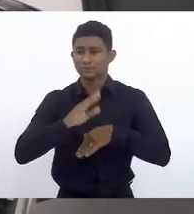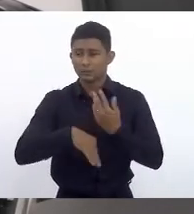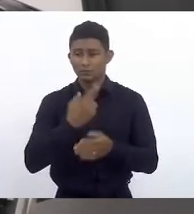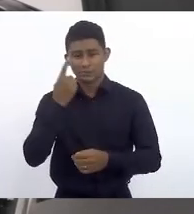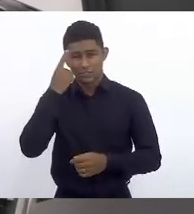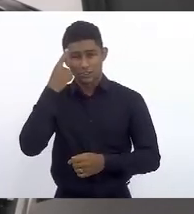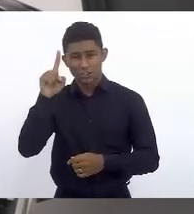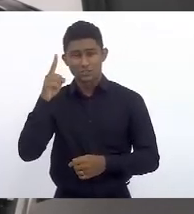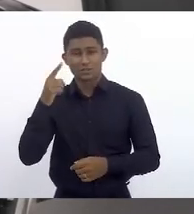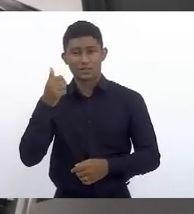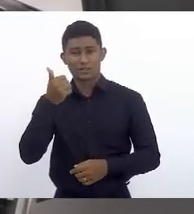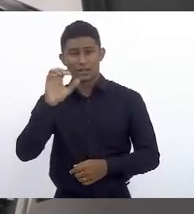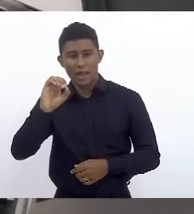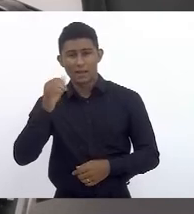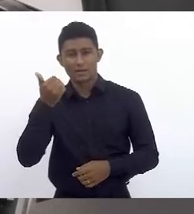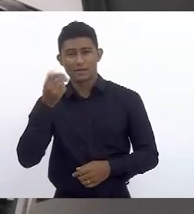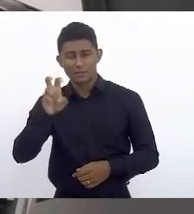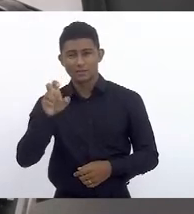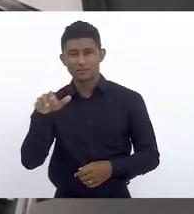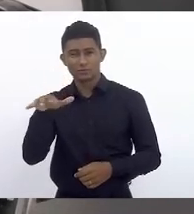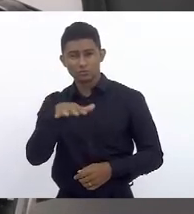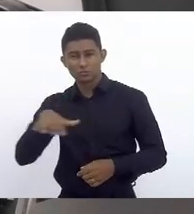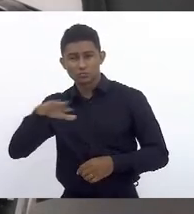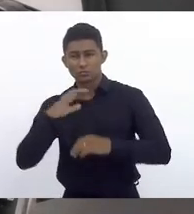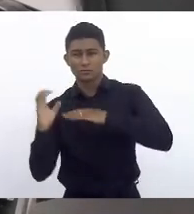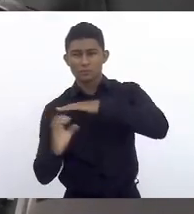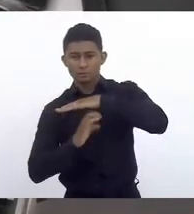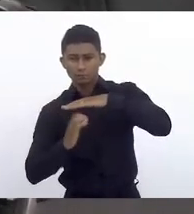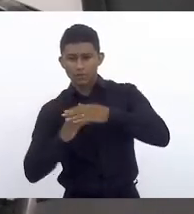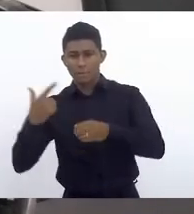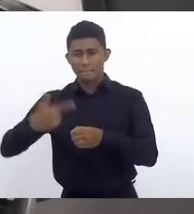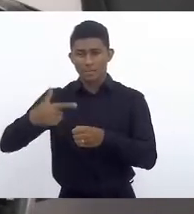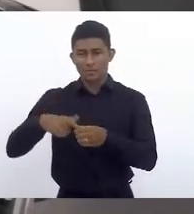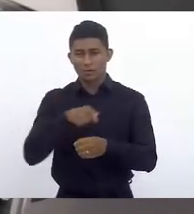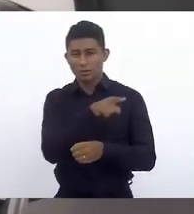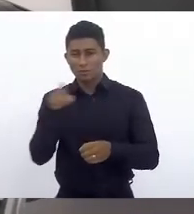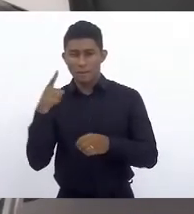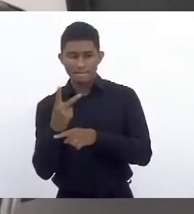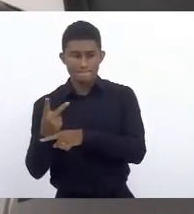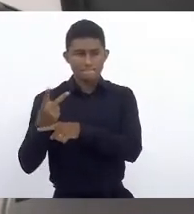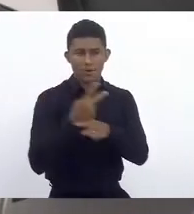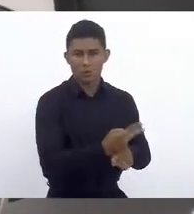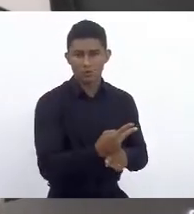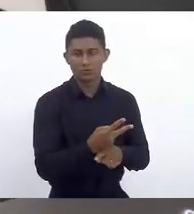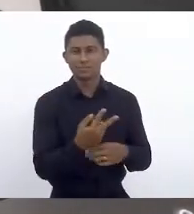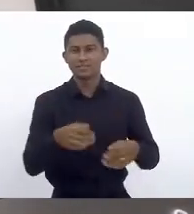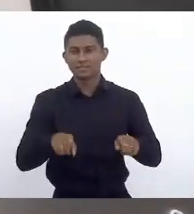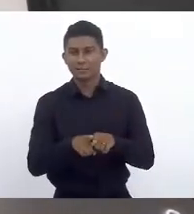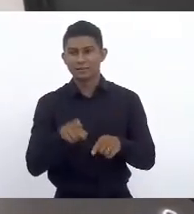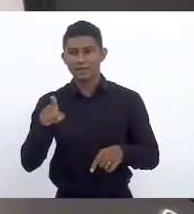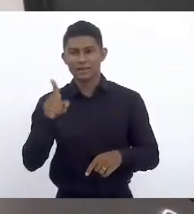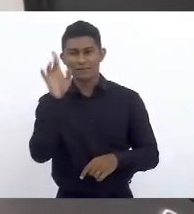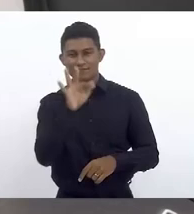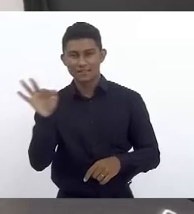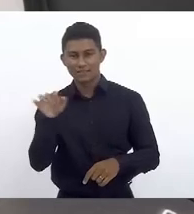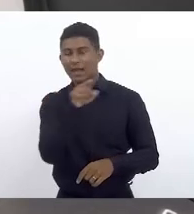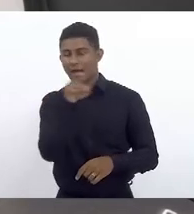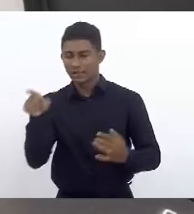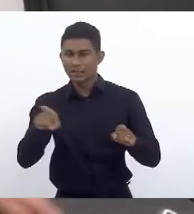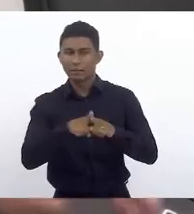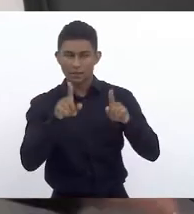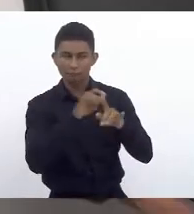dias, as petroleiras procuraram a Fazenda e a própria ANP se manifestou na vontade